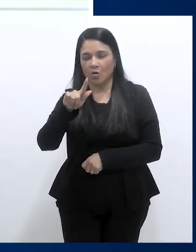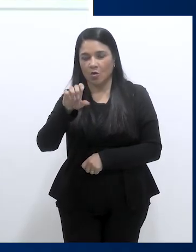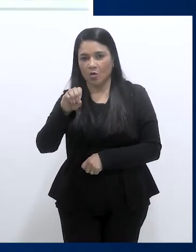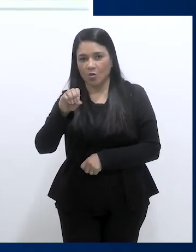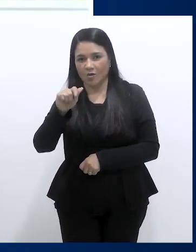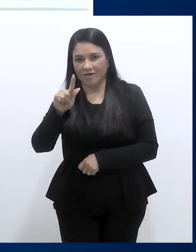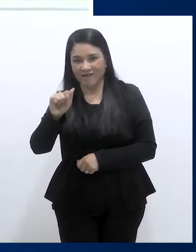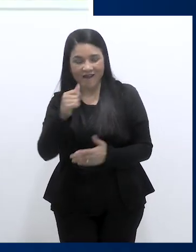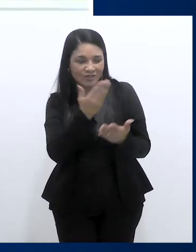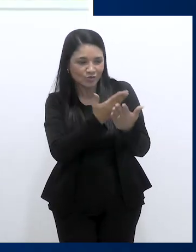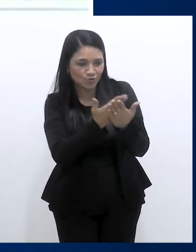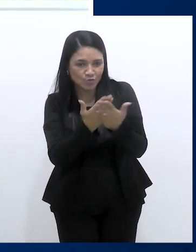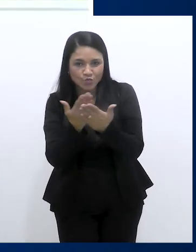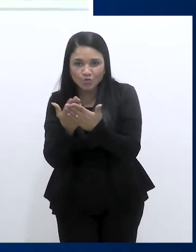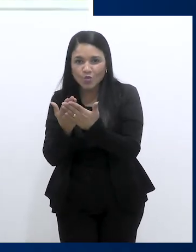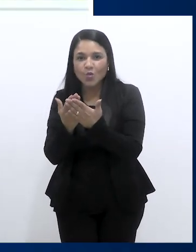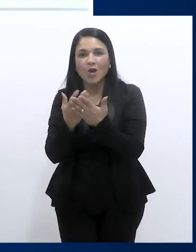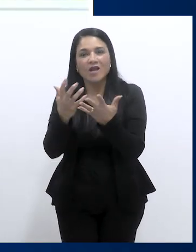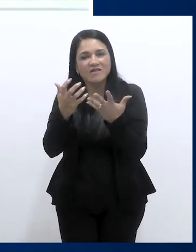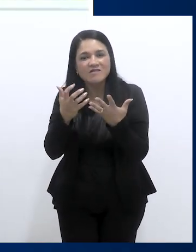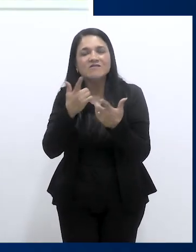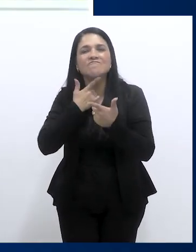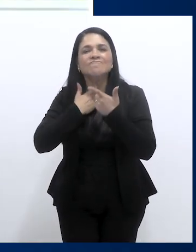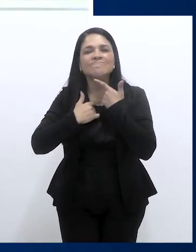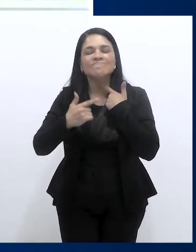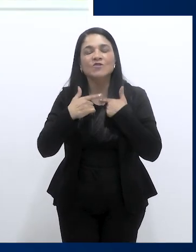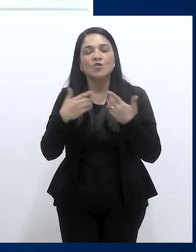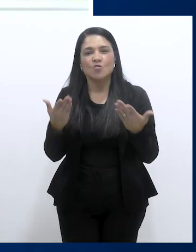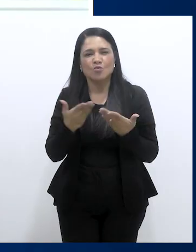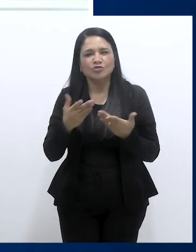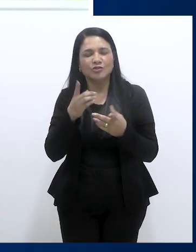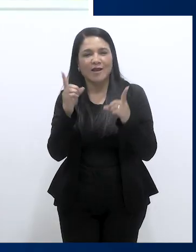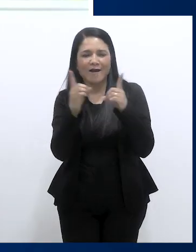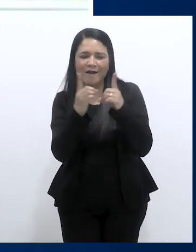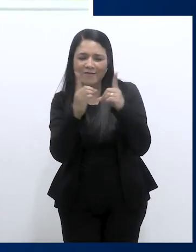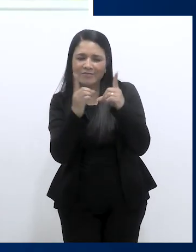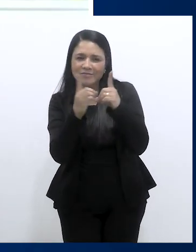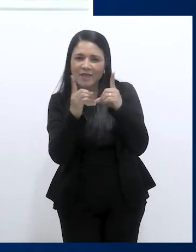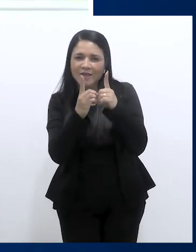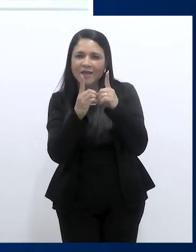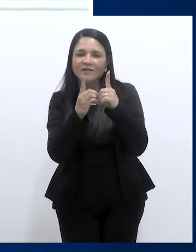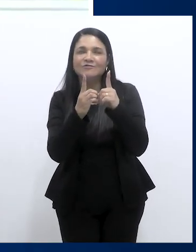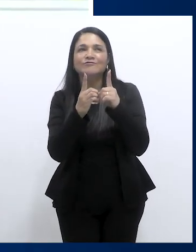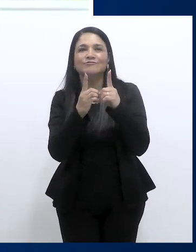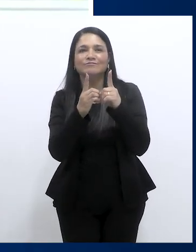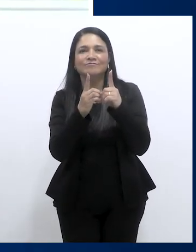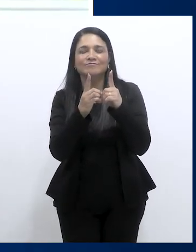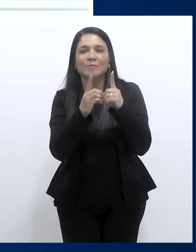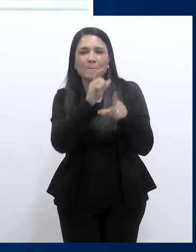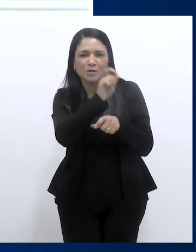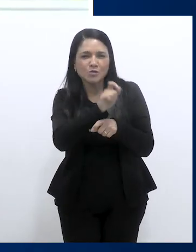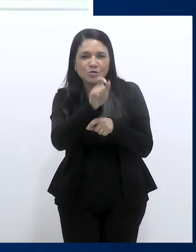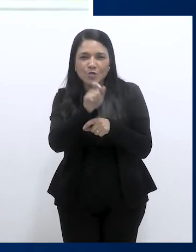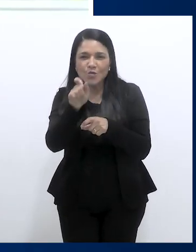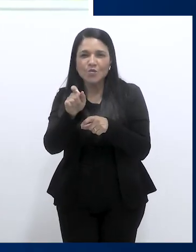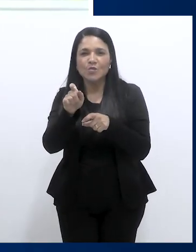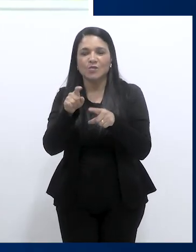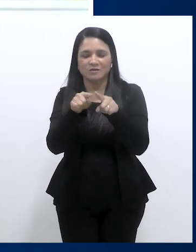período, ela estudou, porque era isso que ela queria na vida dela, então hoje ela atende, ela